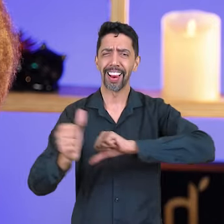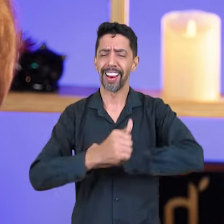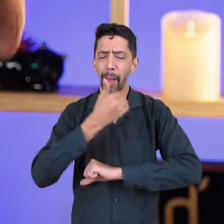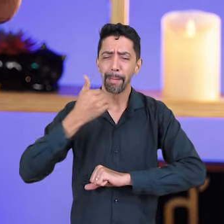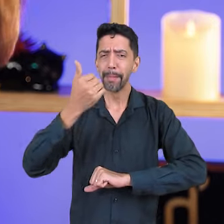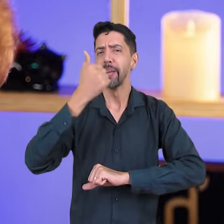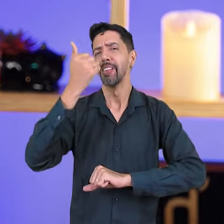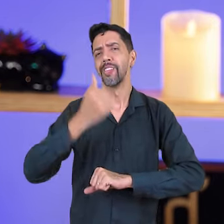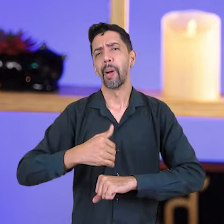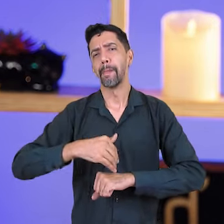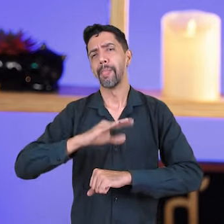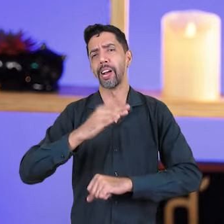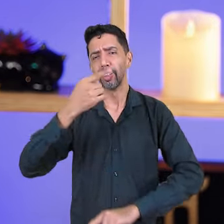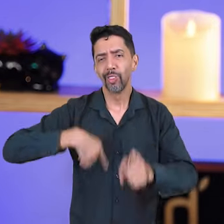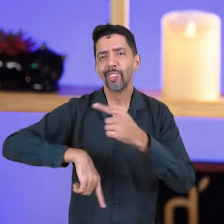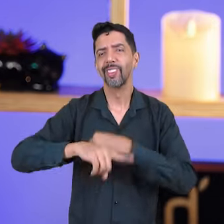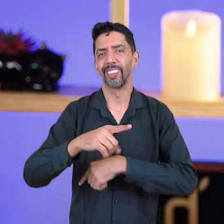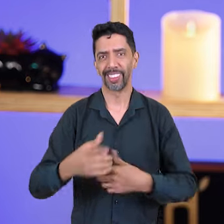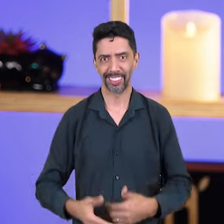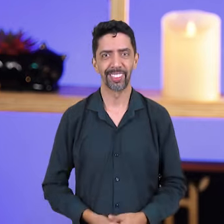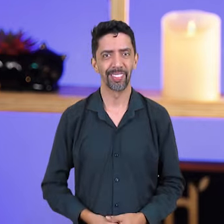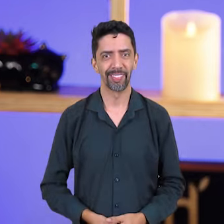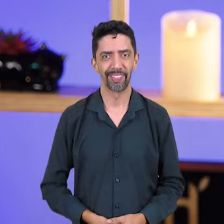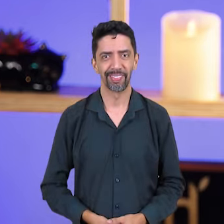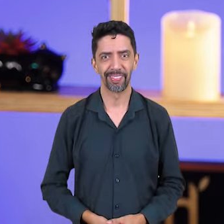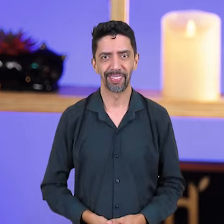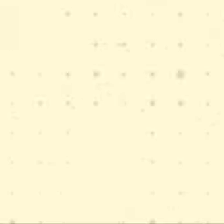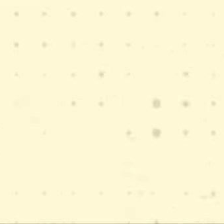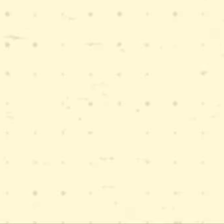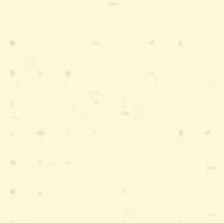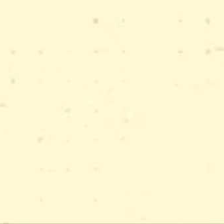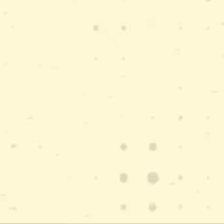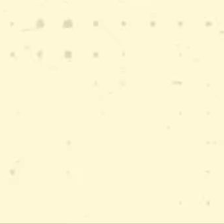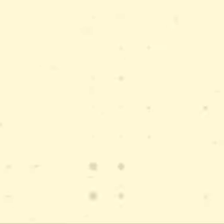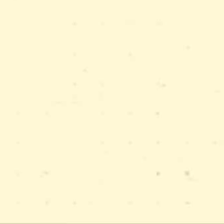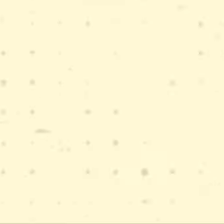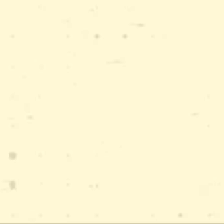milhões de pessoas em pessoas mais saudáveis, mais sustentáveis financeiramente.